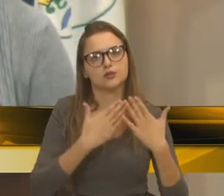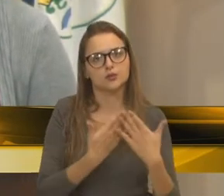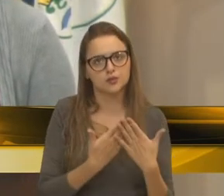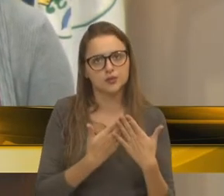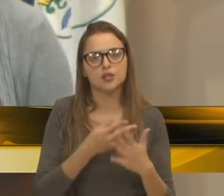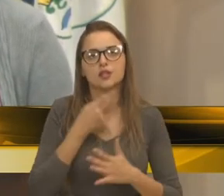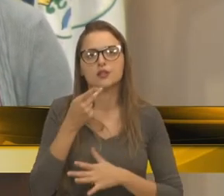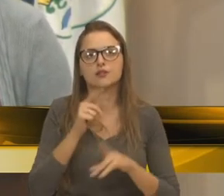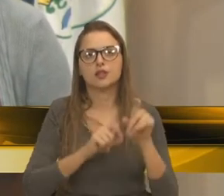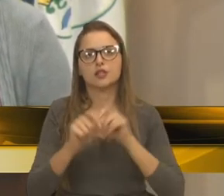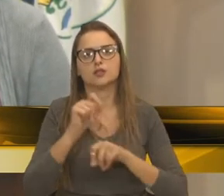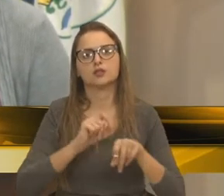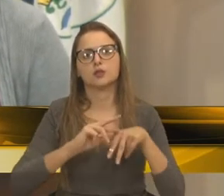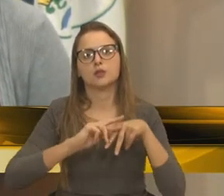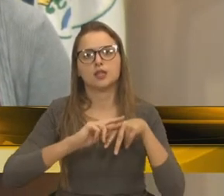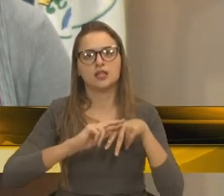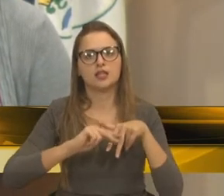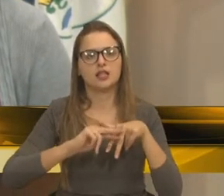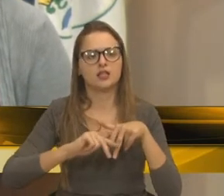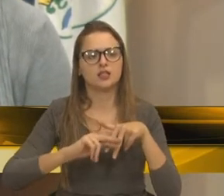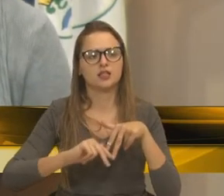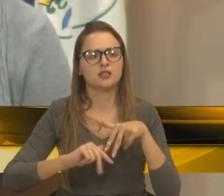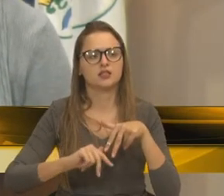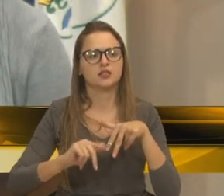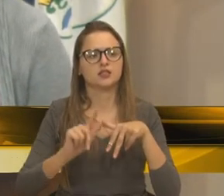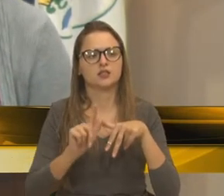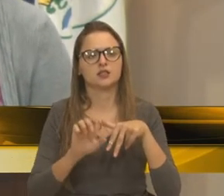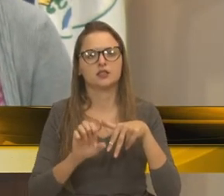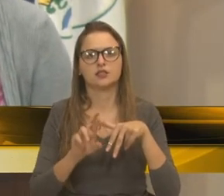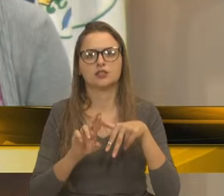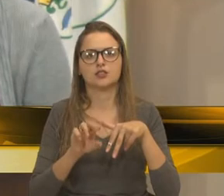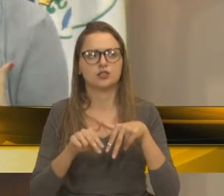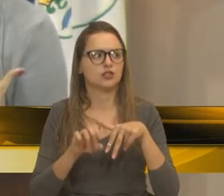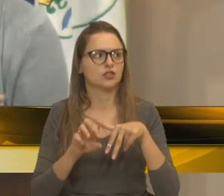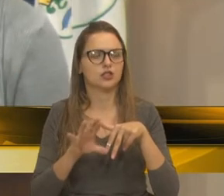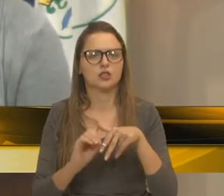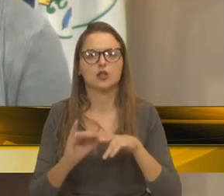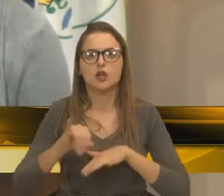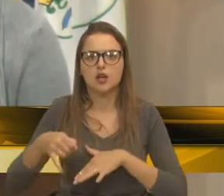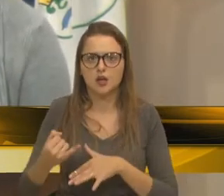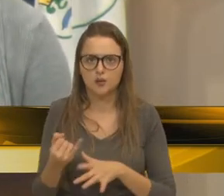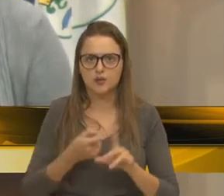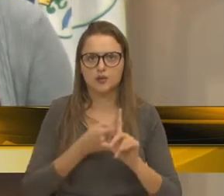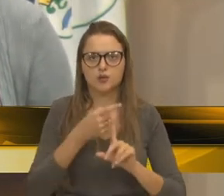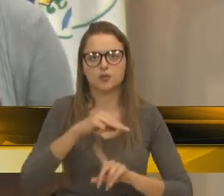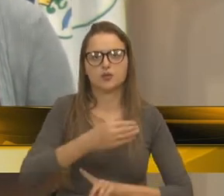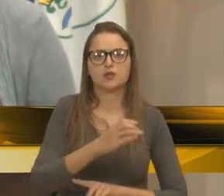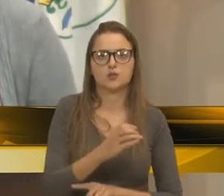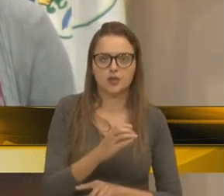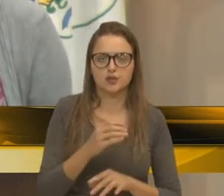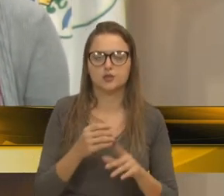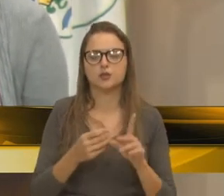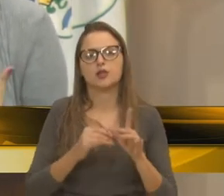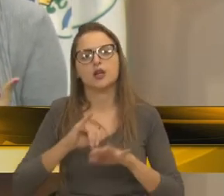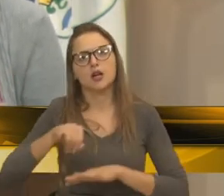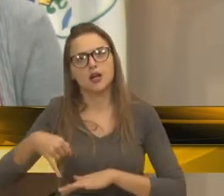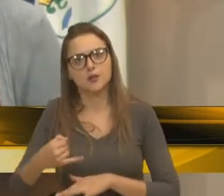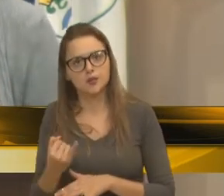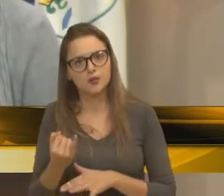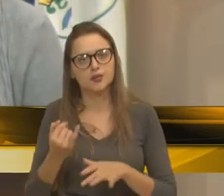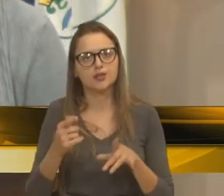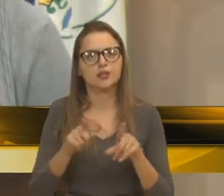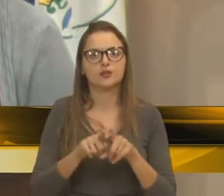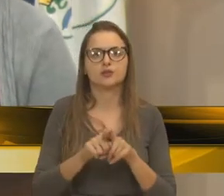sobre a questão de gênero nas escolas. Aproveitando o mês de março, aproveitando a necessidade